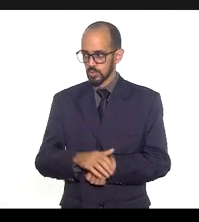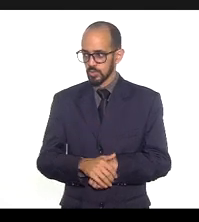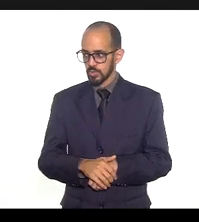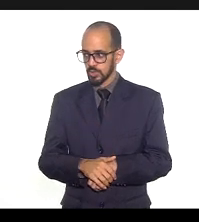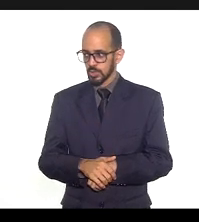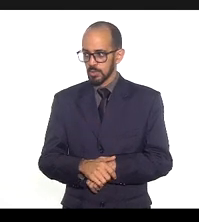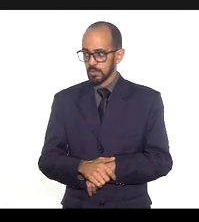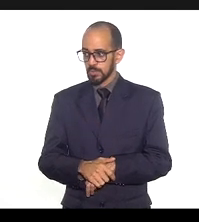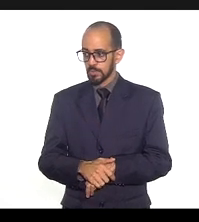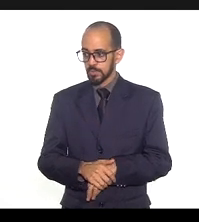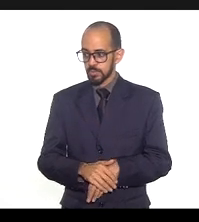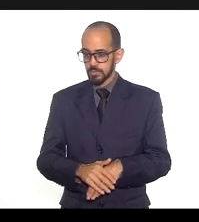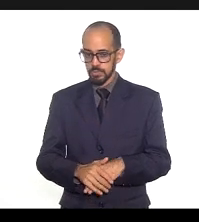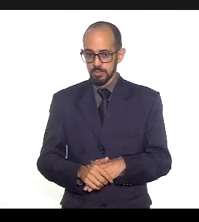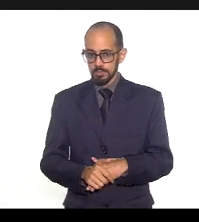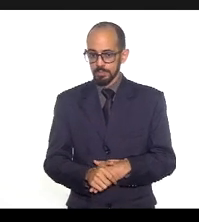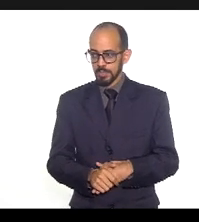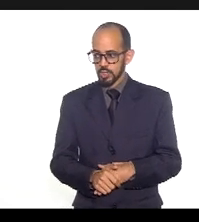eles. É uma sugestão.